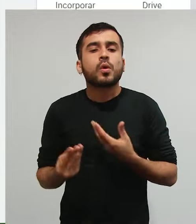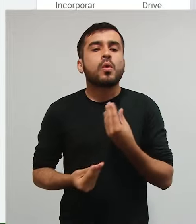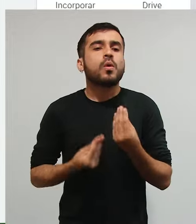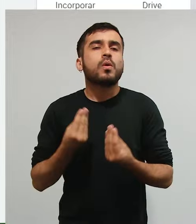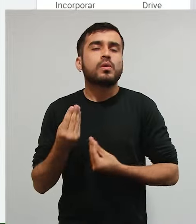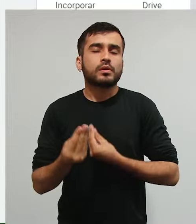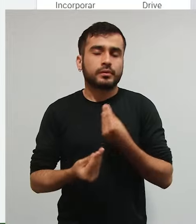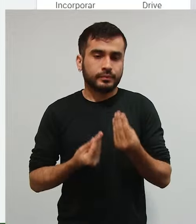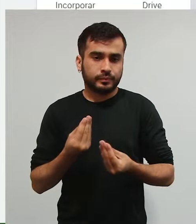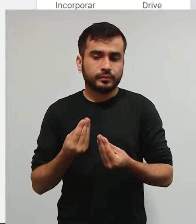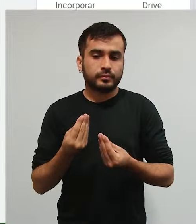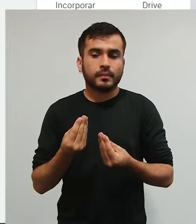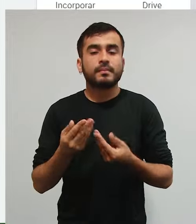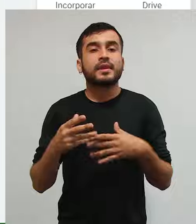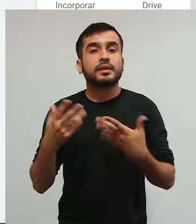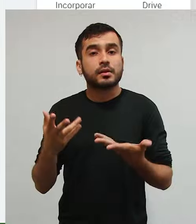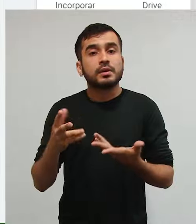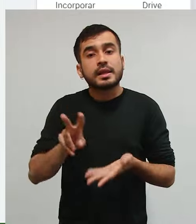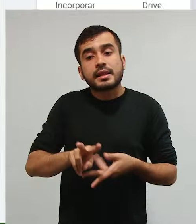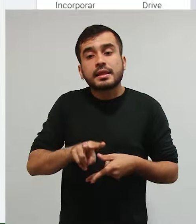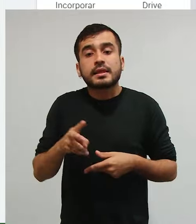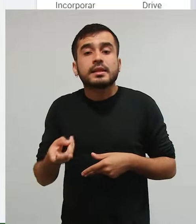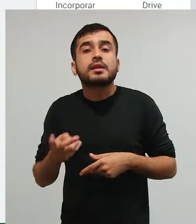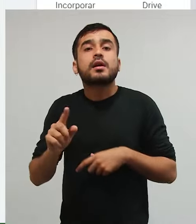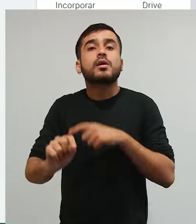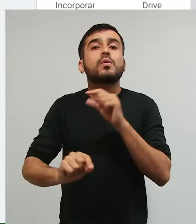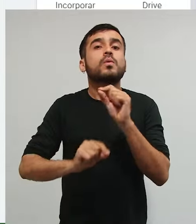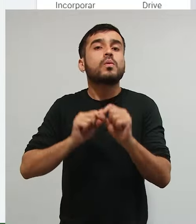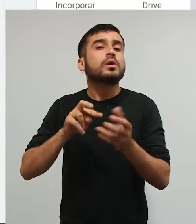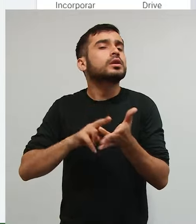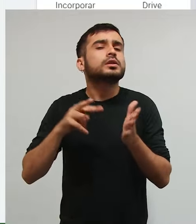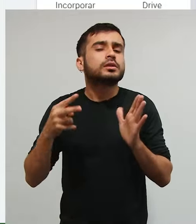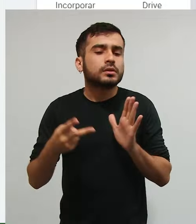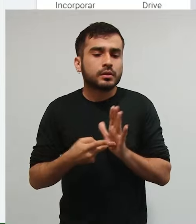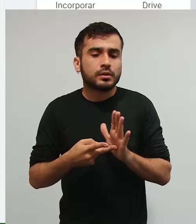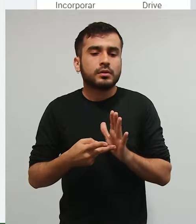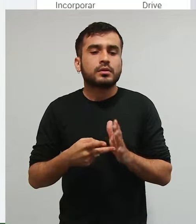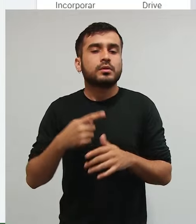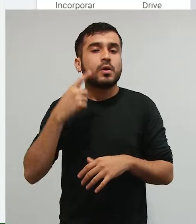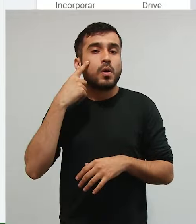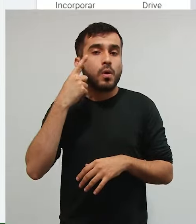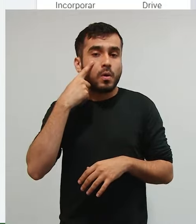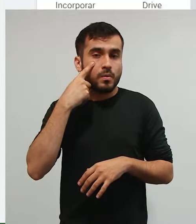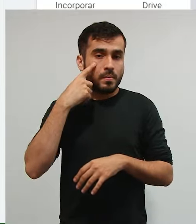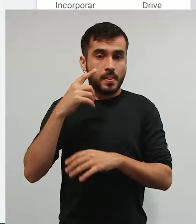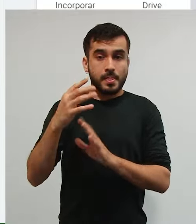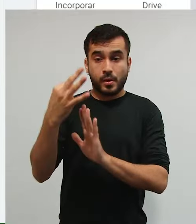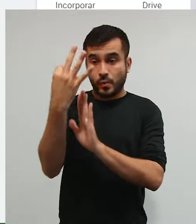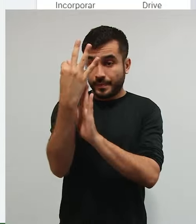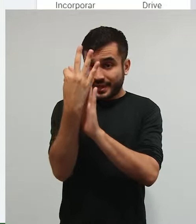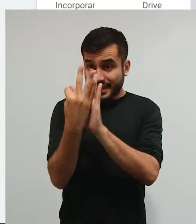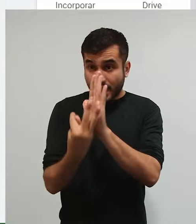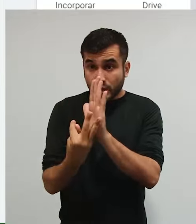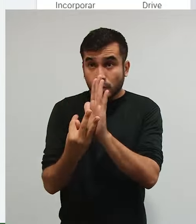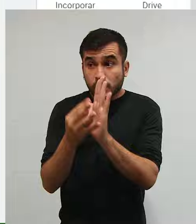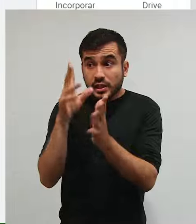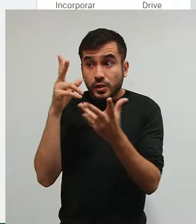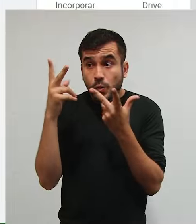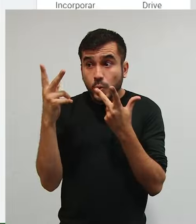registrado durante a entrevista. Então, você vai trazer as partes que você achou mais importante. Como é que você transcreve? Você